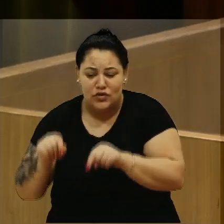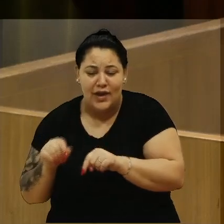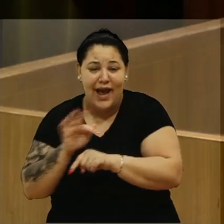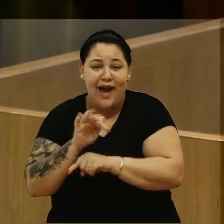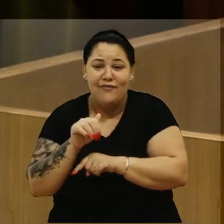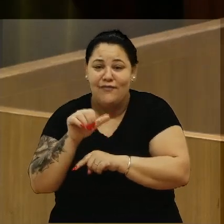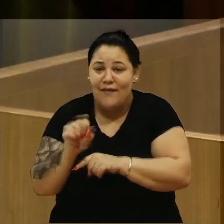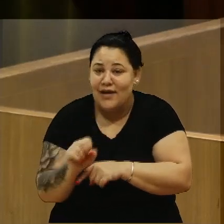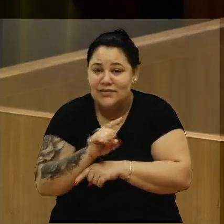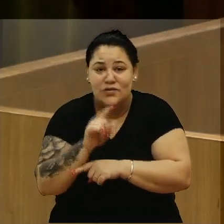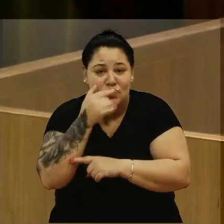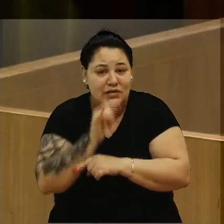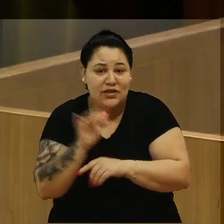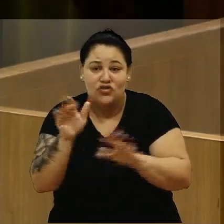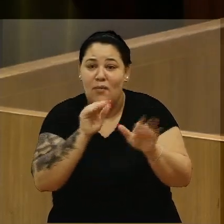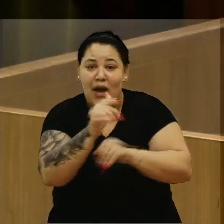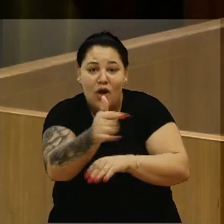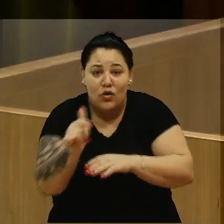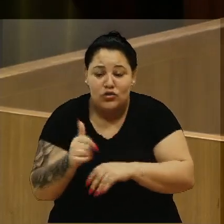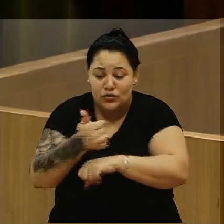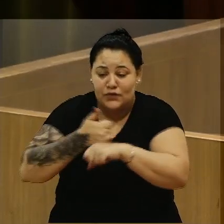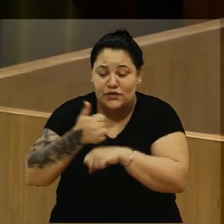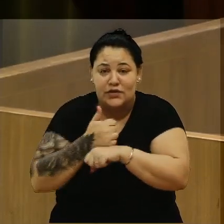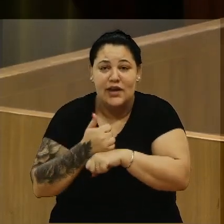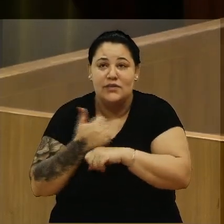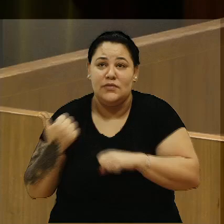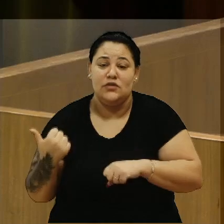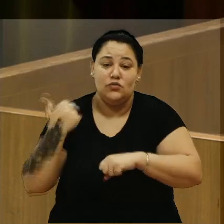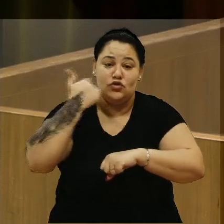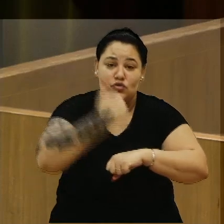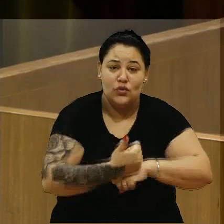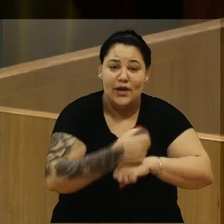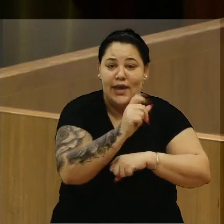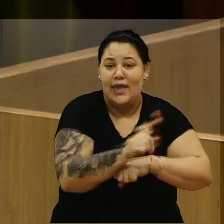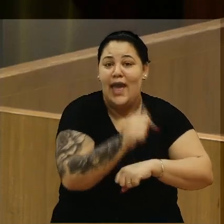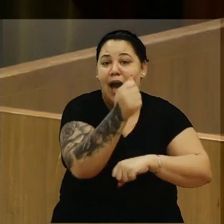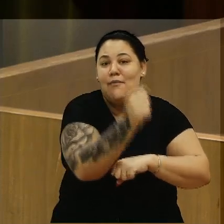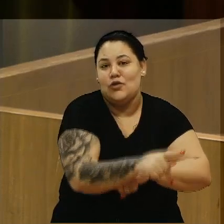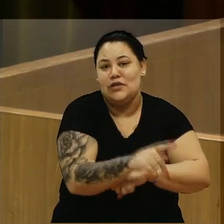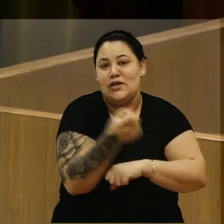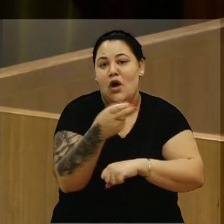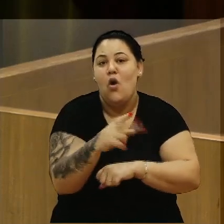a não ser repor aqueles que se aposentariam ou que se ausentassem por algum outro